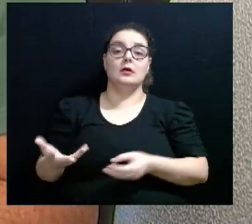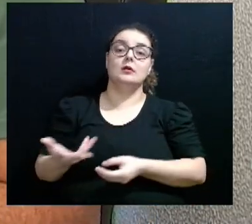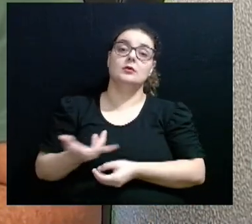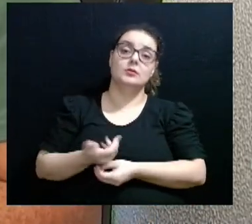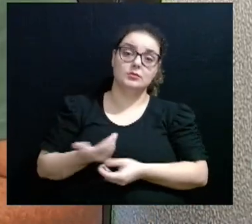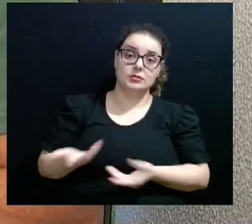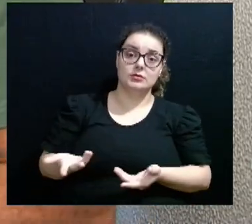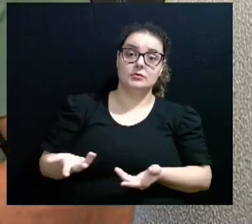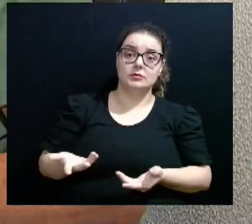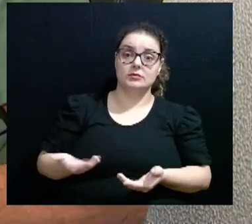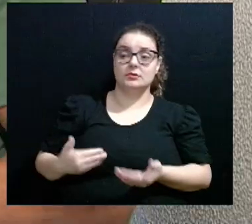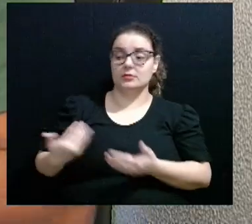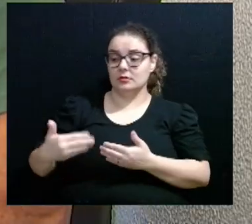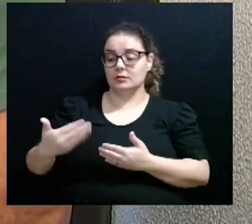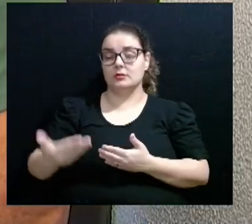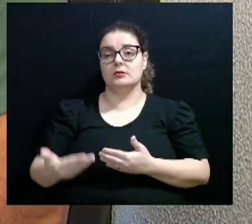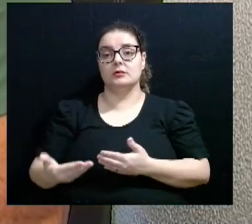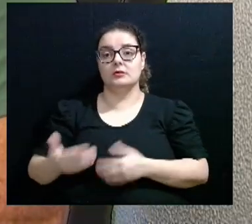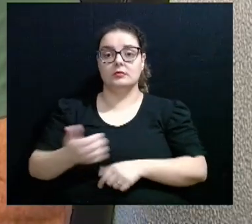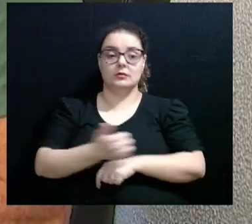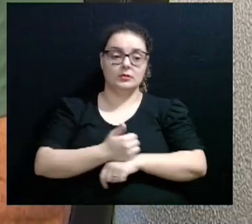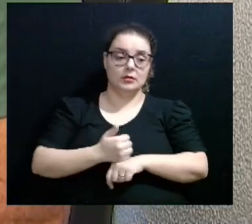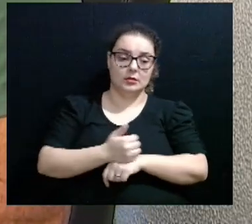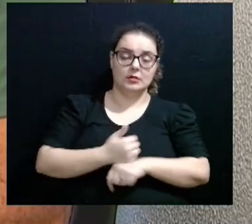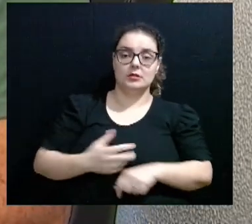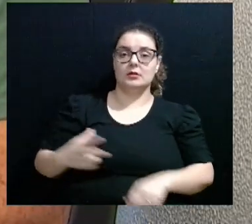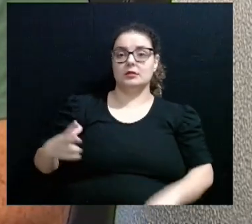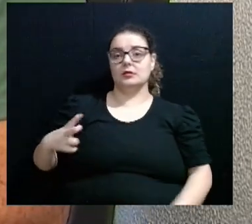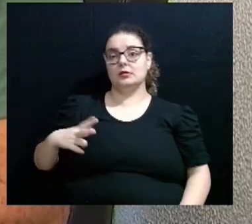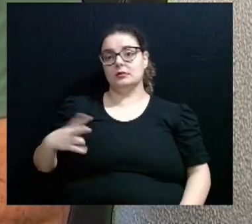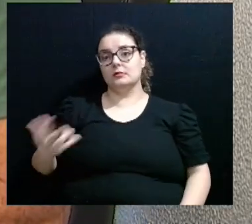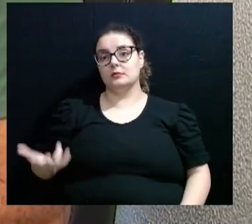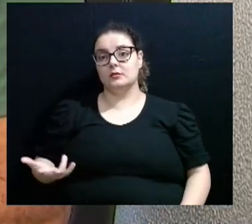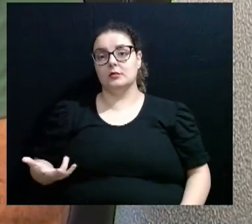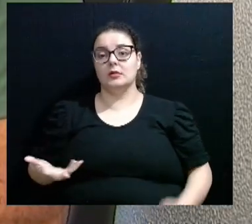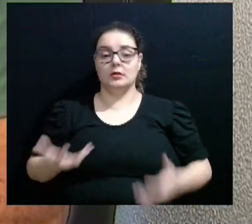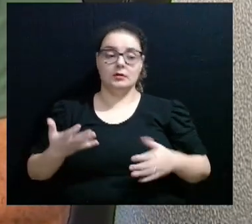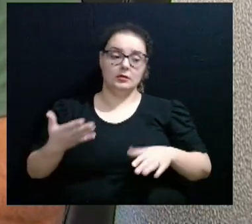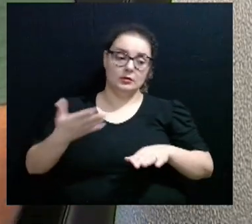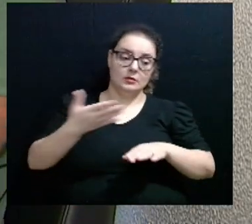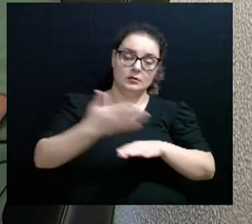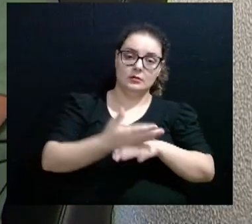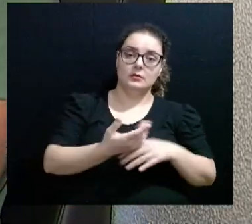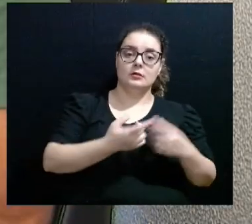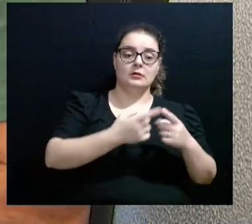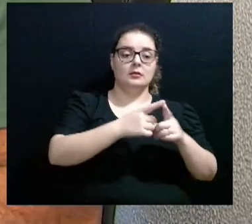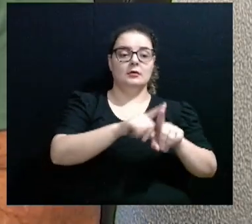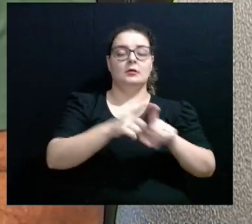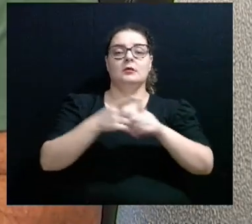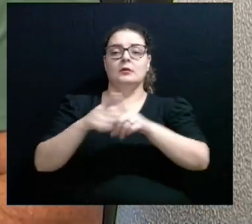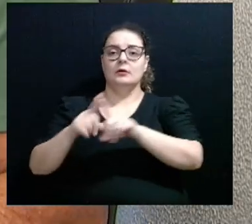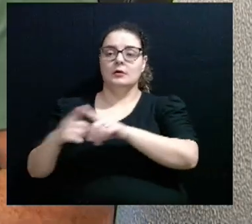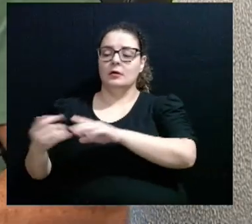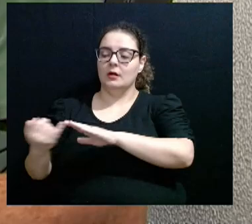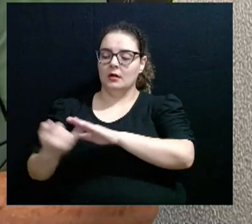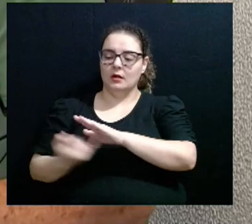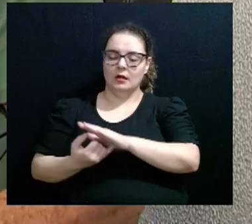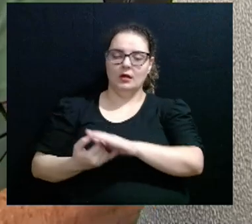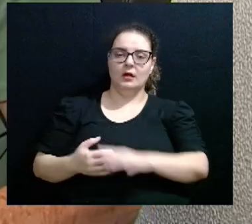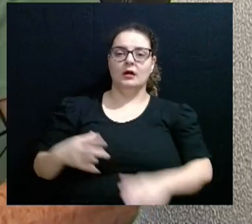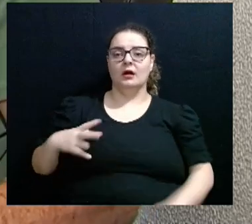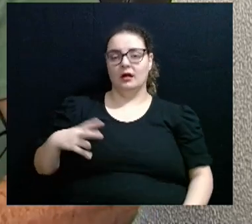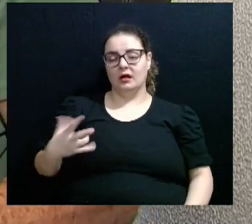eventualmente tenham aí carreira solo, mas queiram também participar, parcerias com entidades privadas. Então, acho que isso